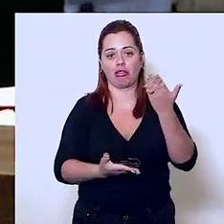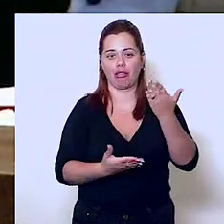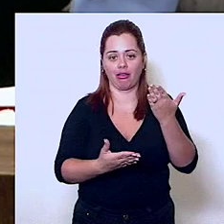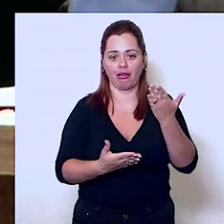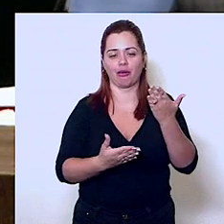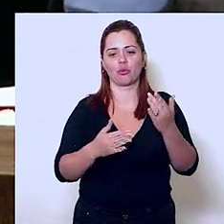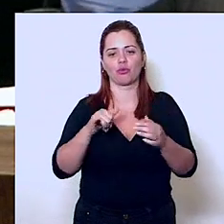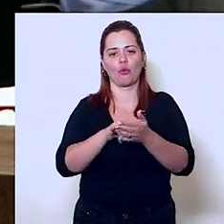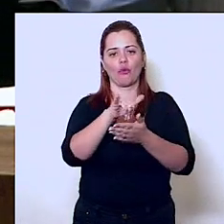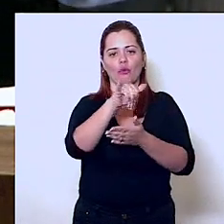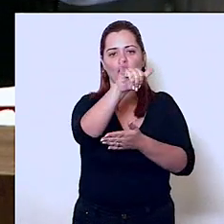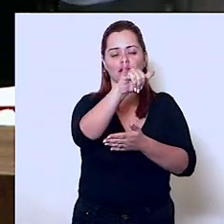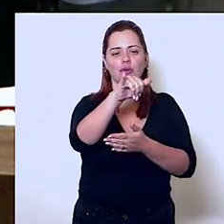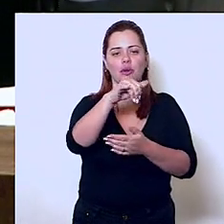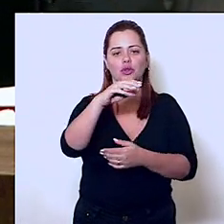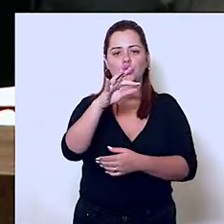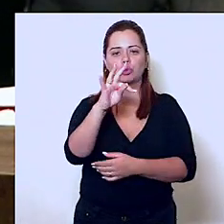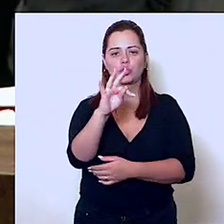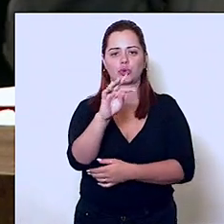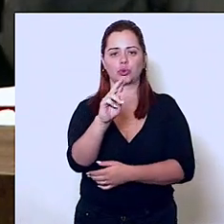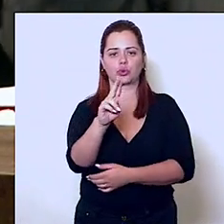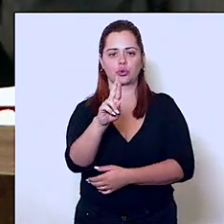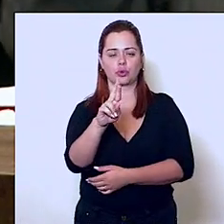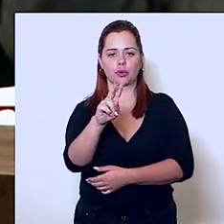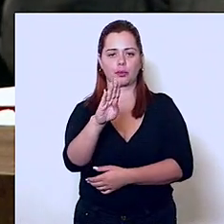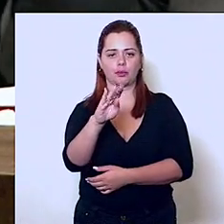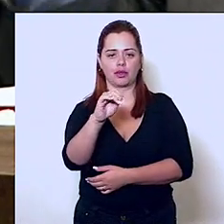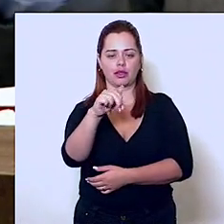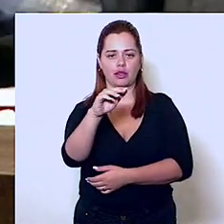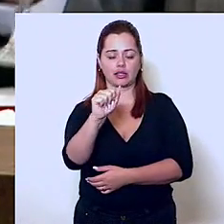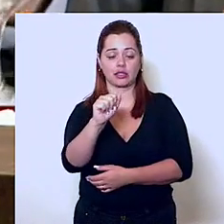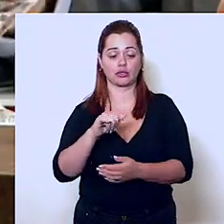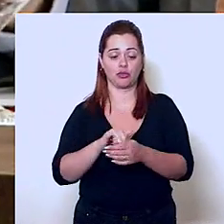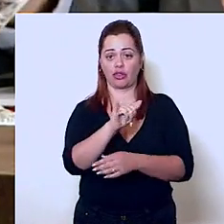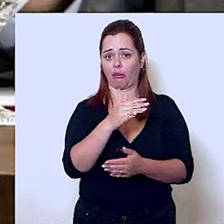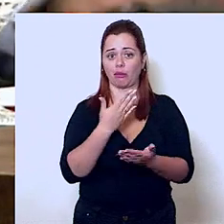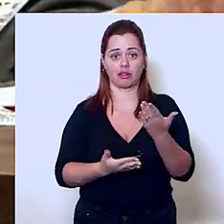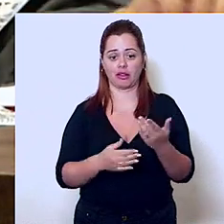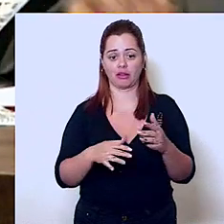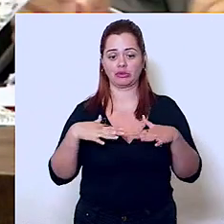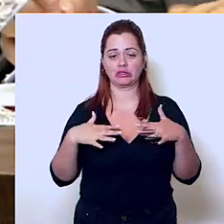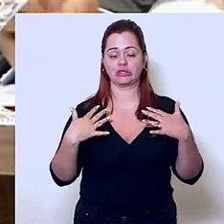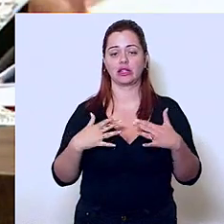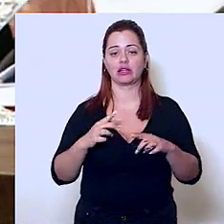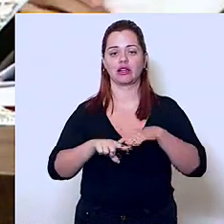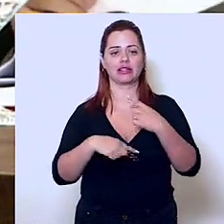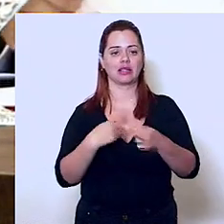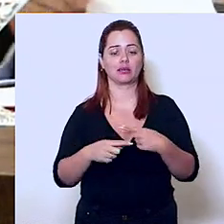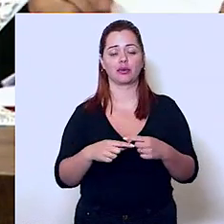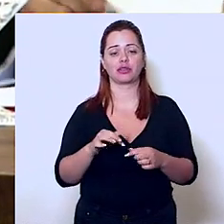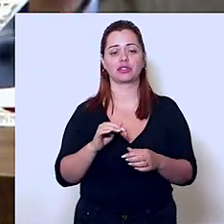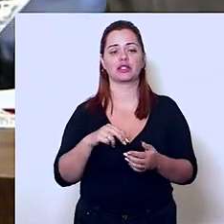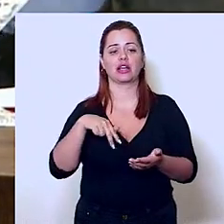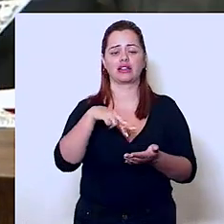A dona Lúcia estava a bordo também, ela ficou no Rio, não foi na viagem. Depois, de Beirute a Bagdá, nós tivemos que andar